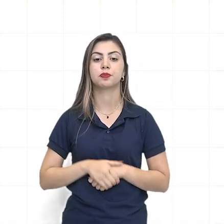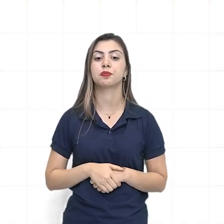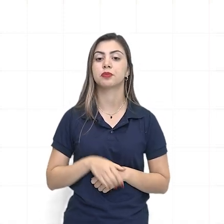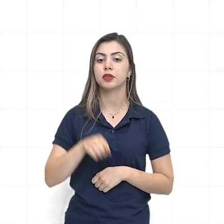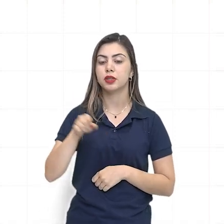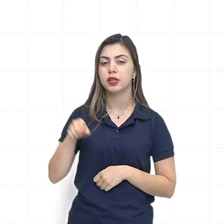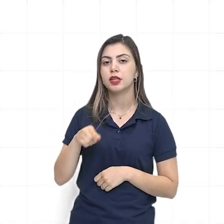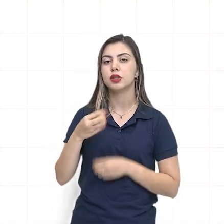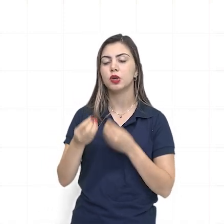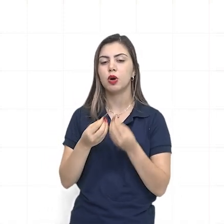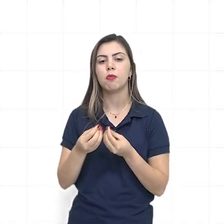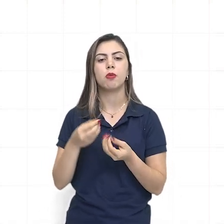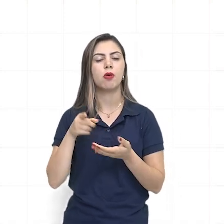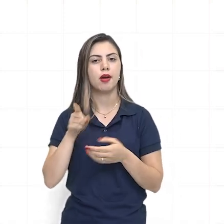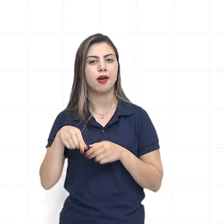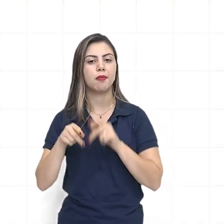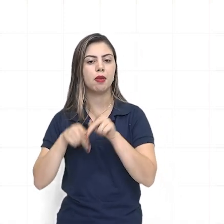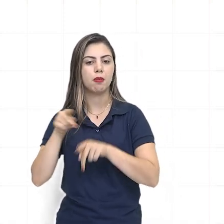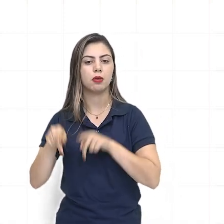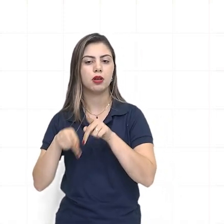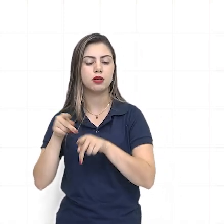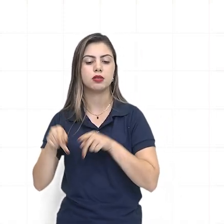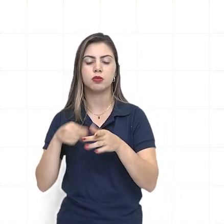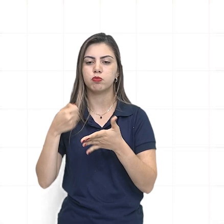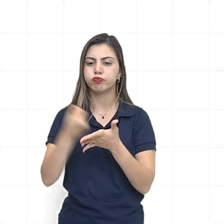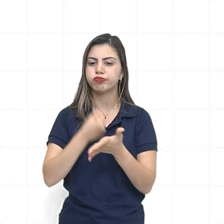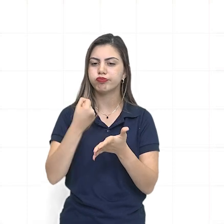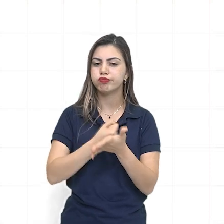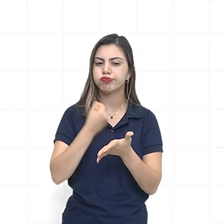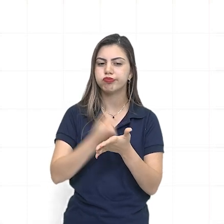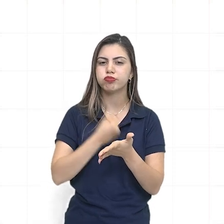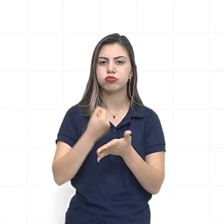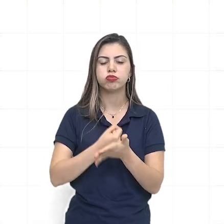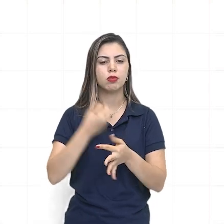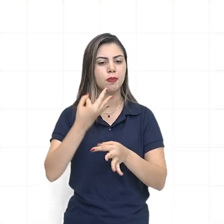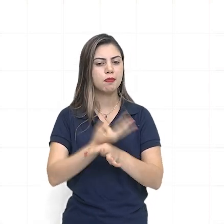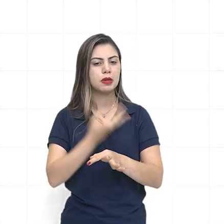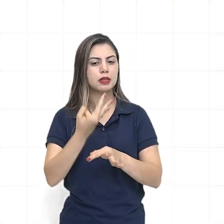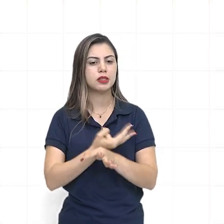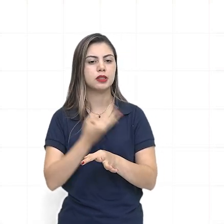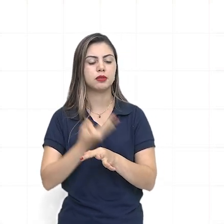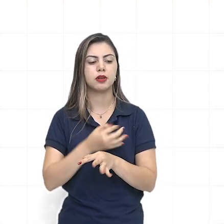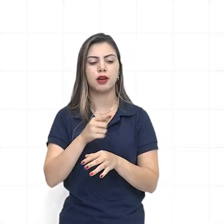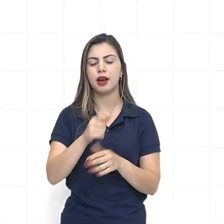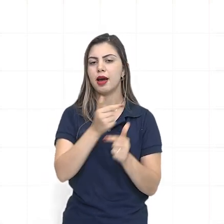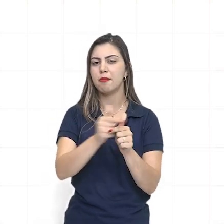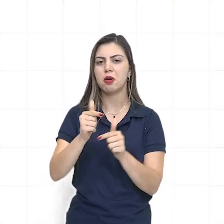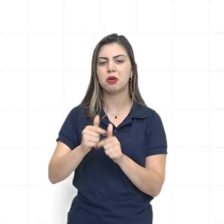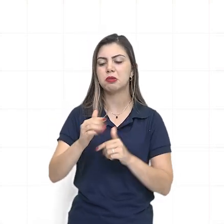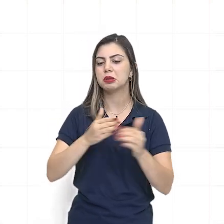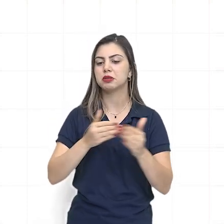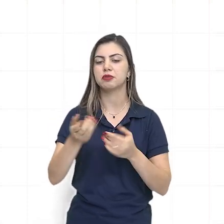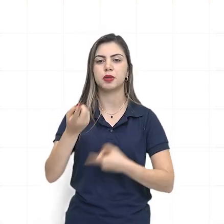são um povo resiliente que sempre soube superar os